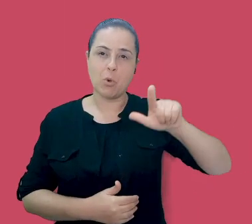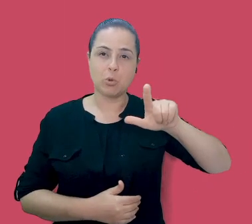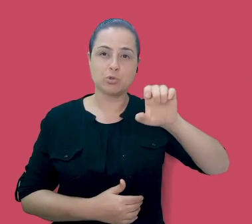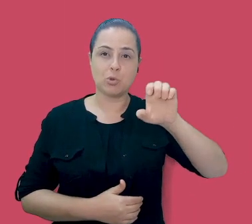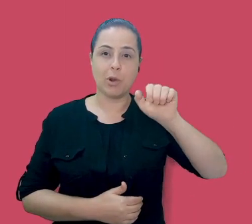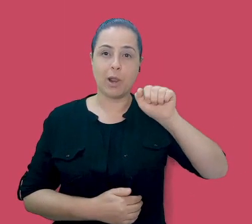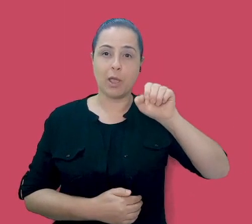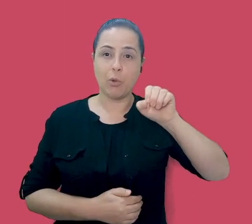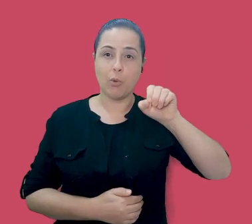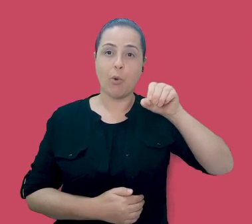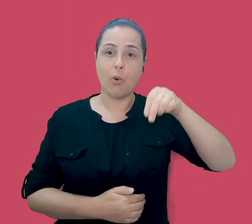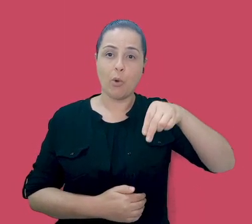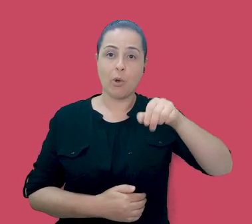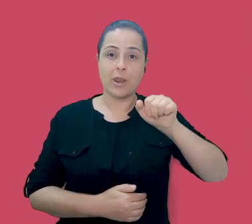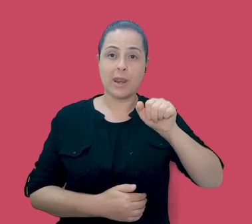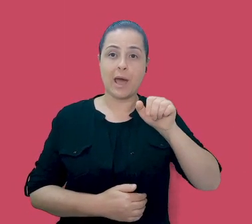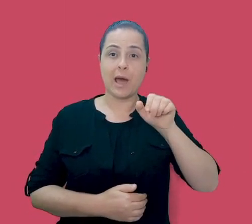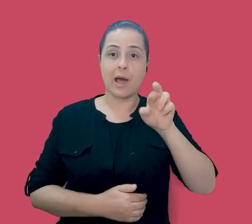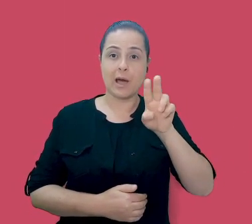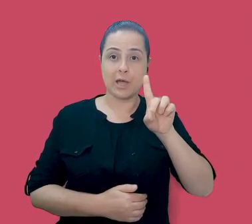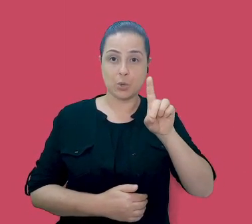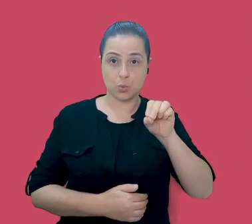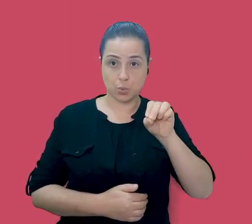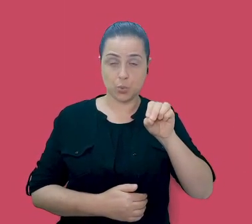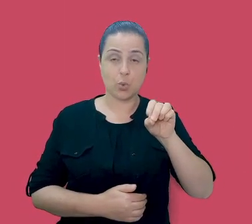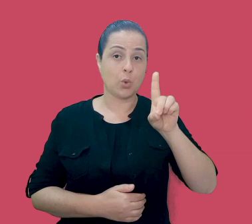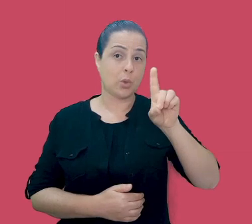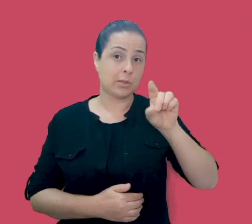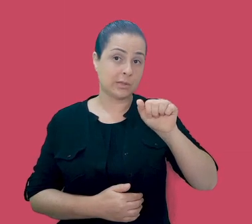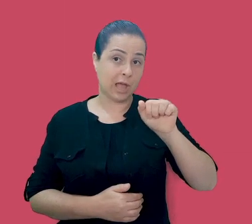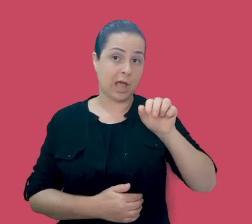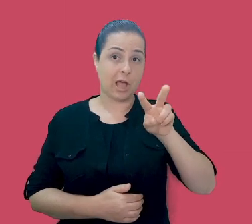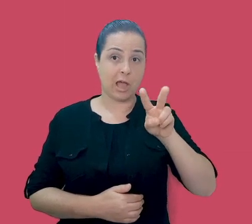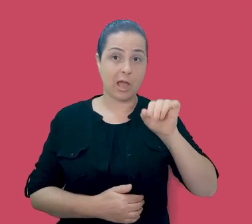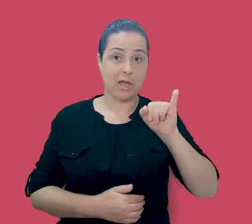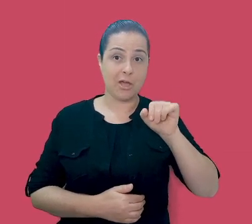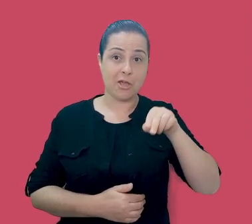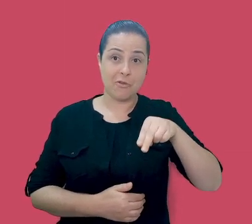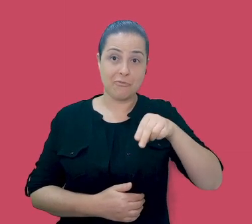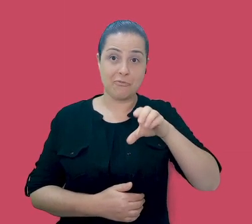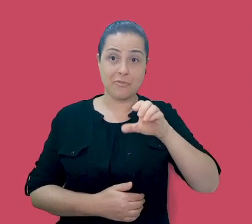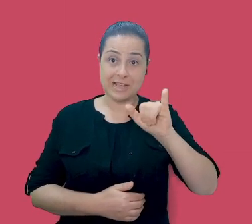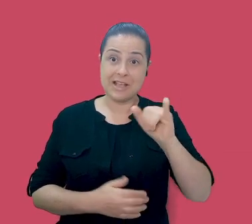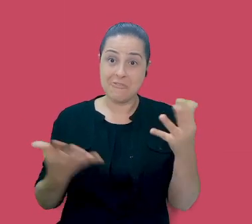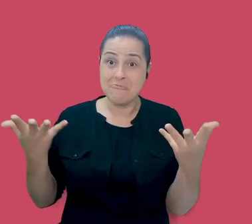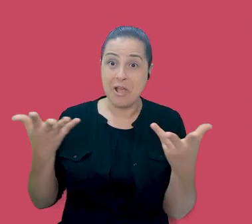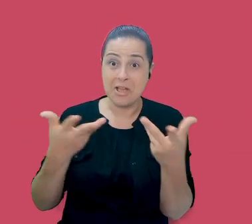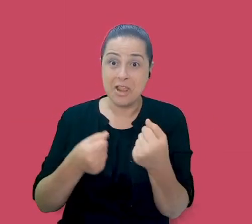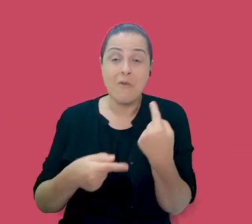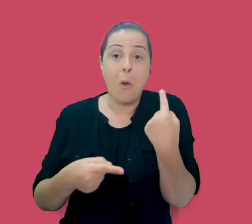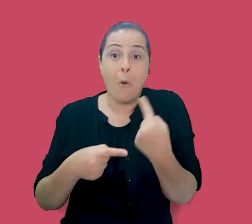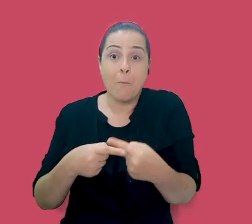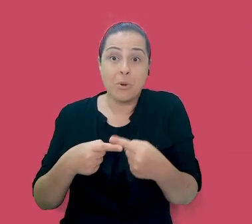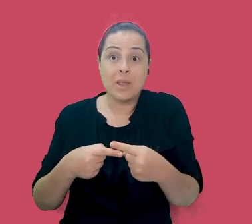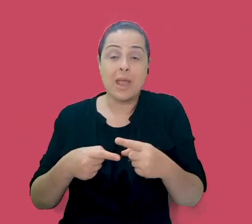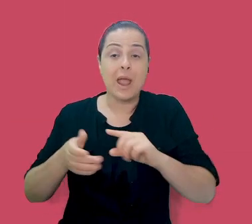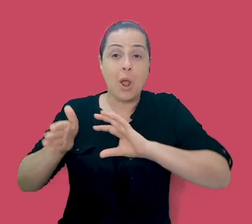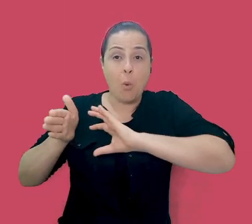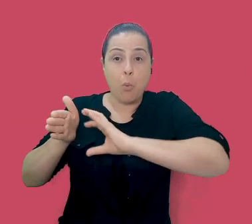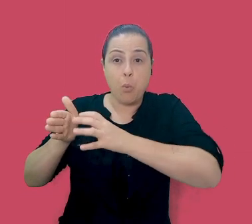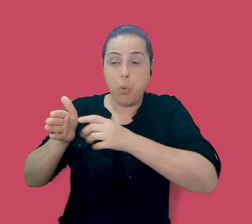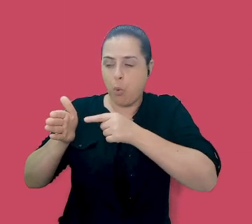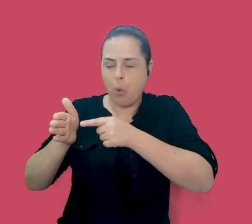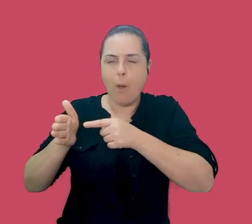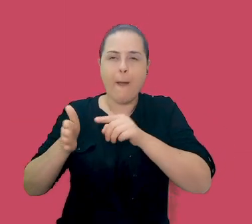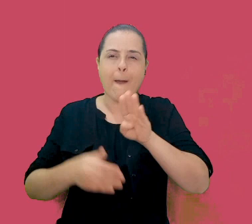acho que é isso que é tão revolucionário, é tão incrível, né? Então, ele começa a usar um banco de dados gigantesco que ele tem,